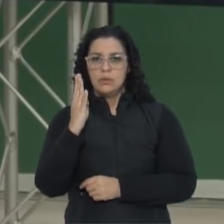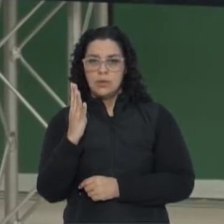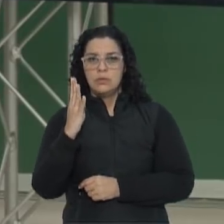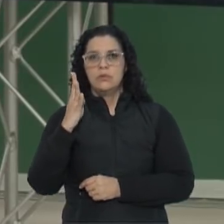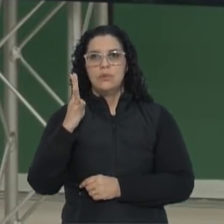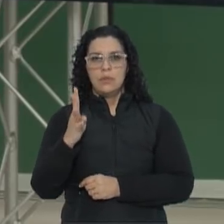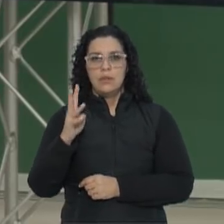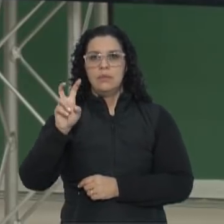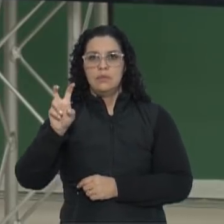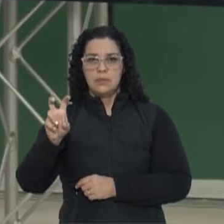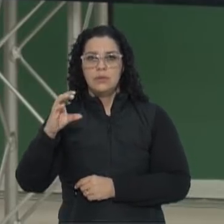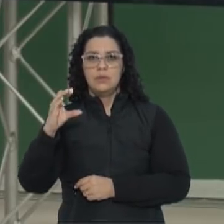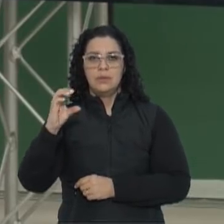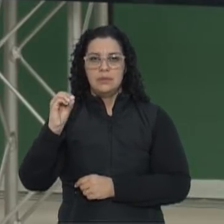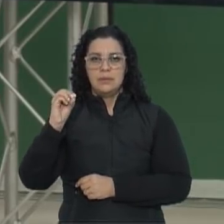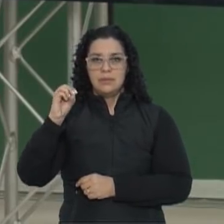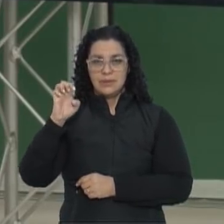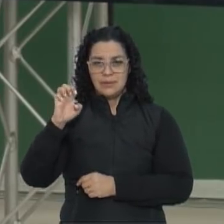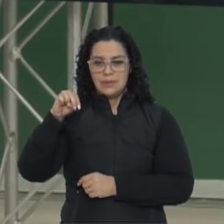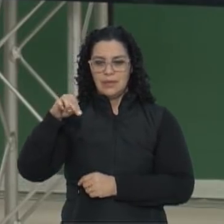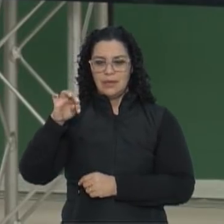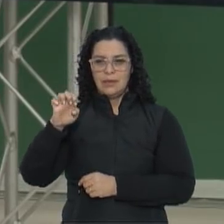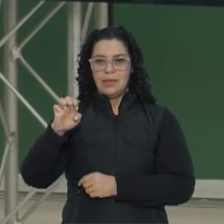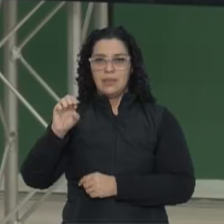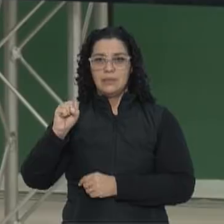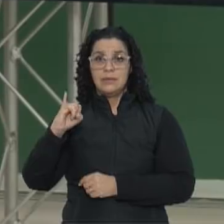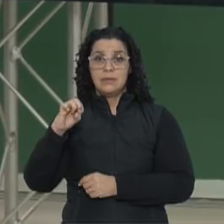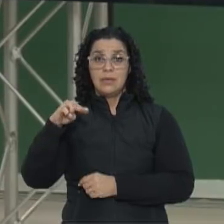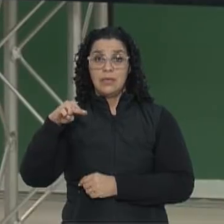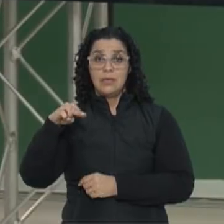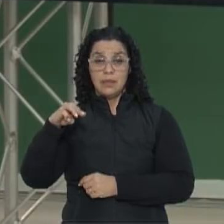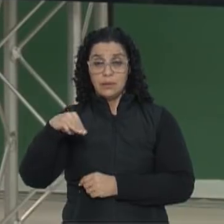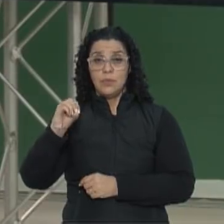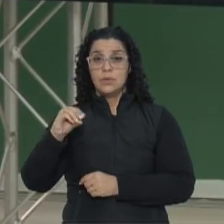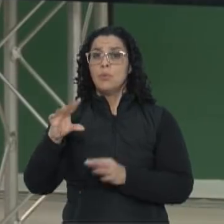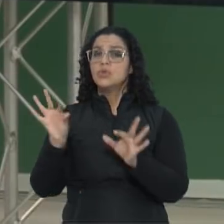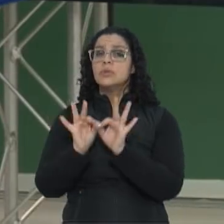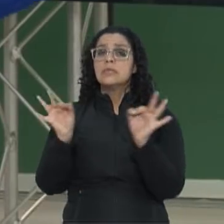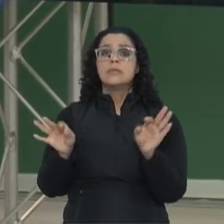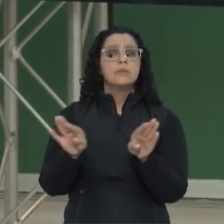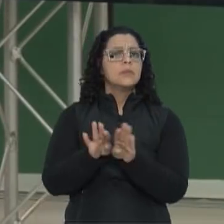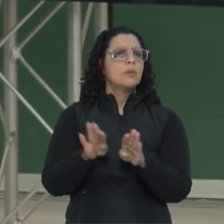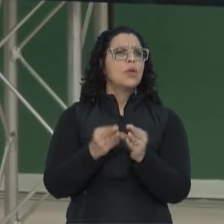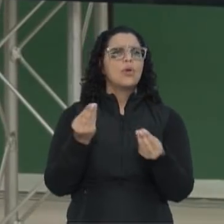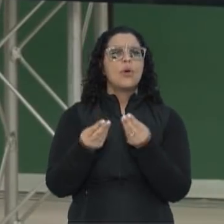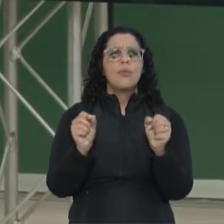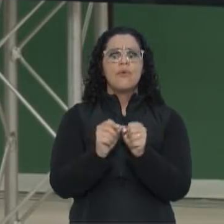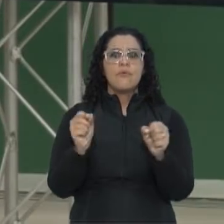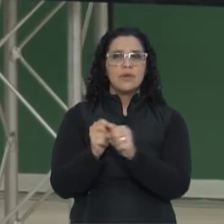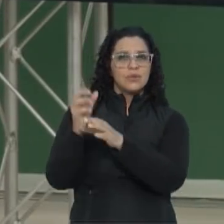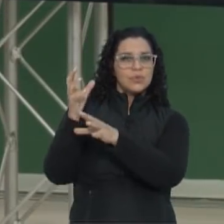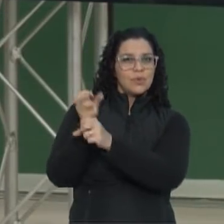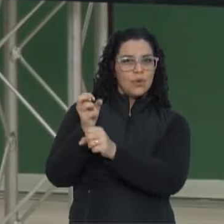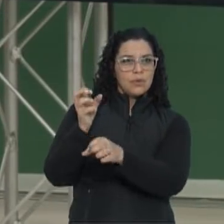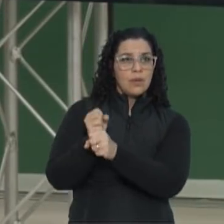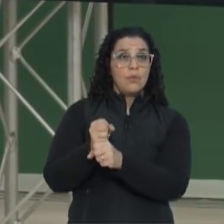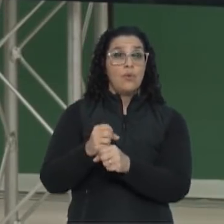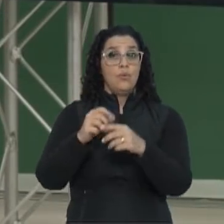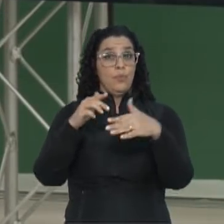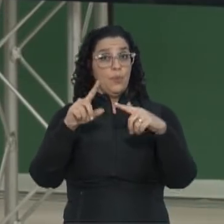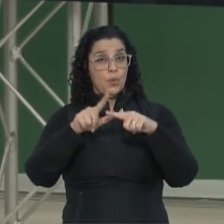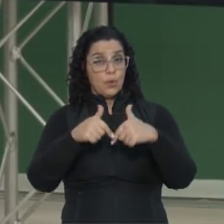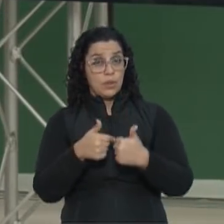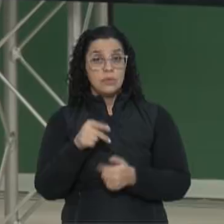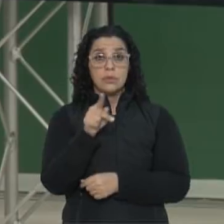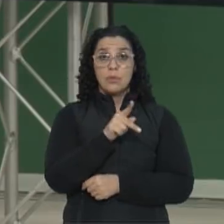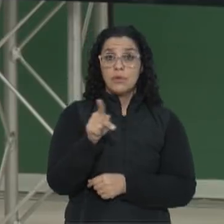3.445 centésimos, que eu posso também simplificar, né? Simplificando daquilo ali. Então, com isso, a